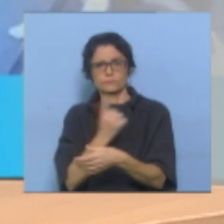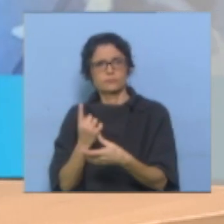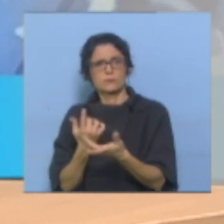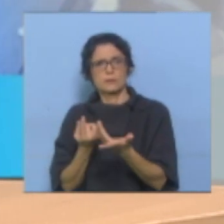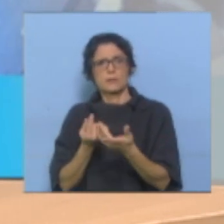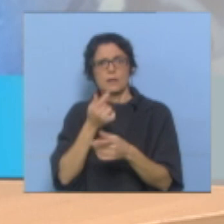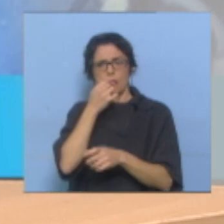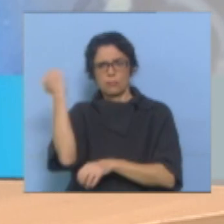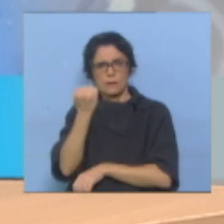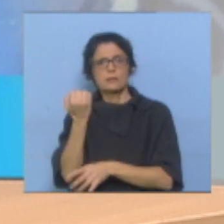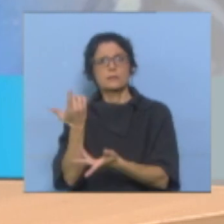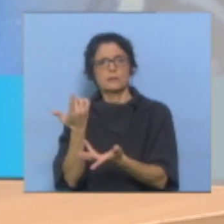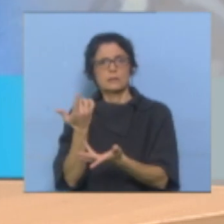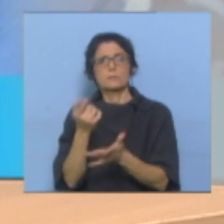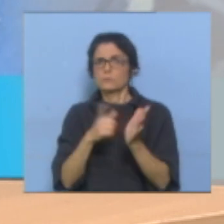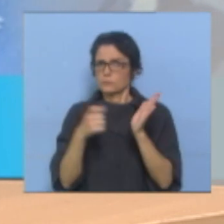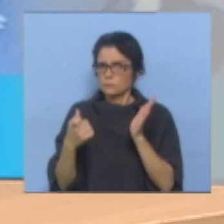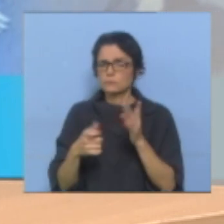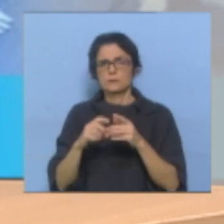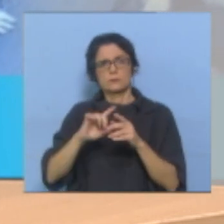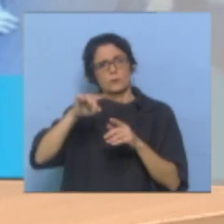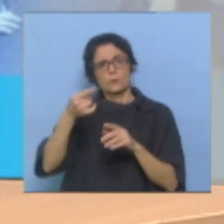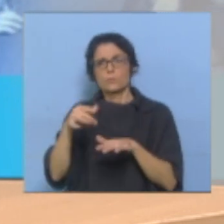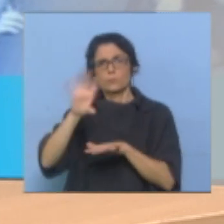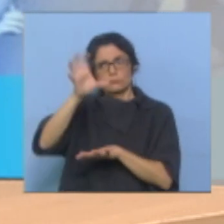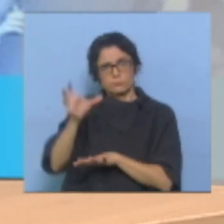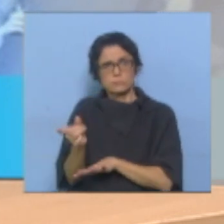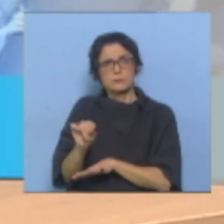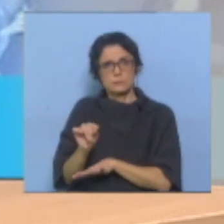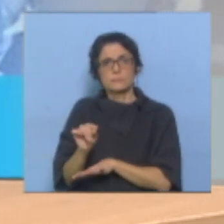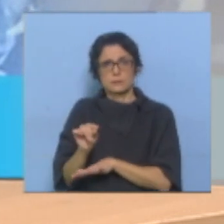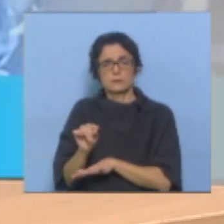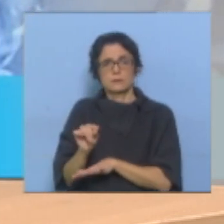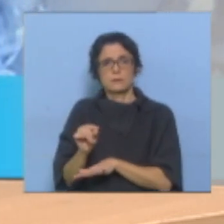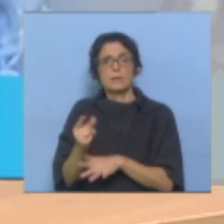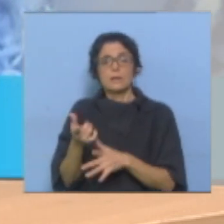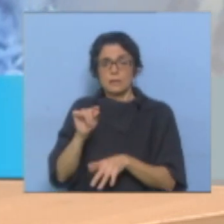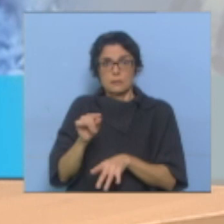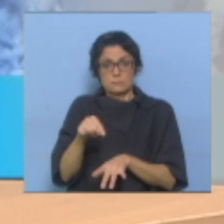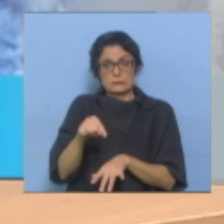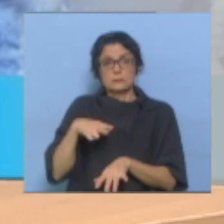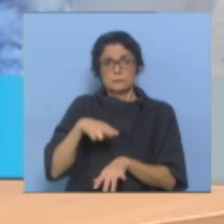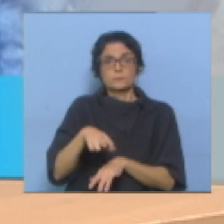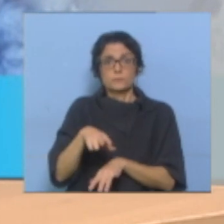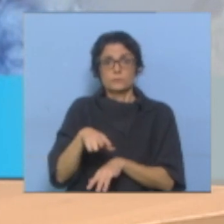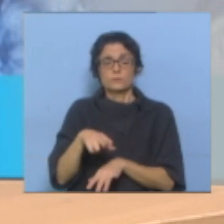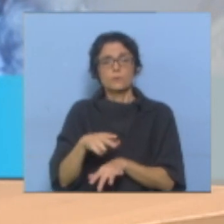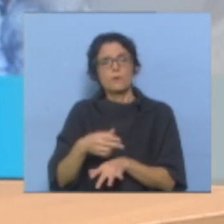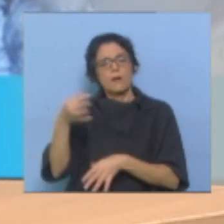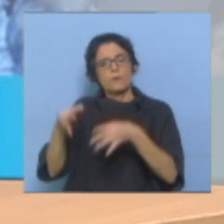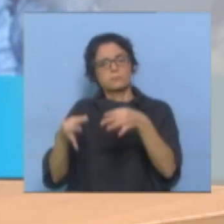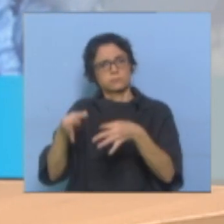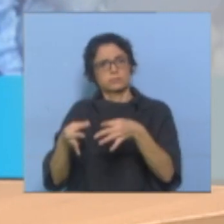crime pessoais nos Estados Unidos, noutros países e até em Portugal. Este tipo de